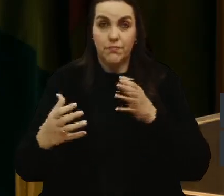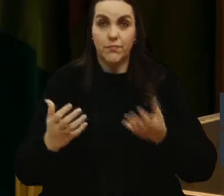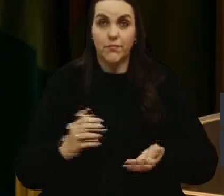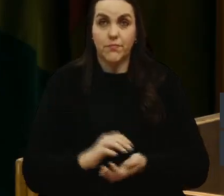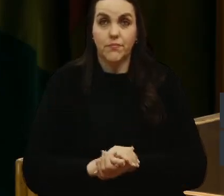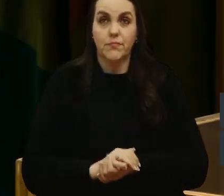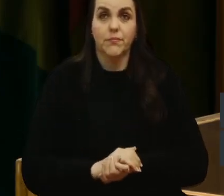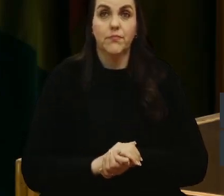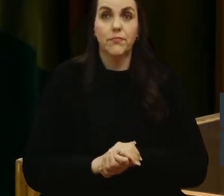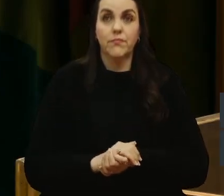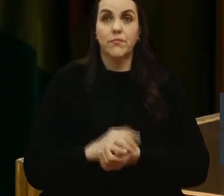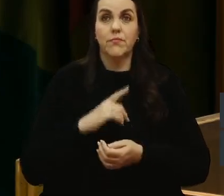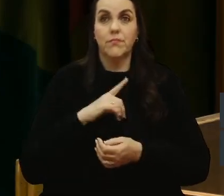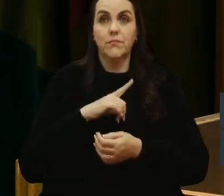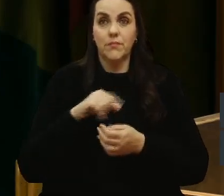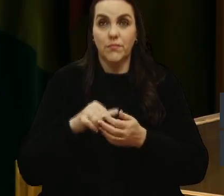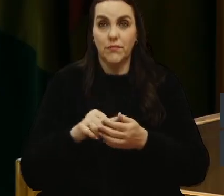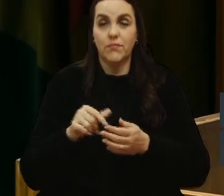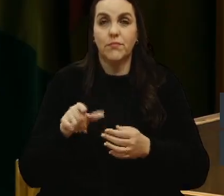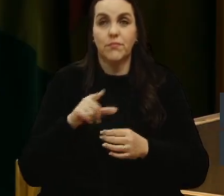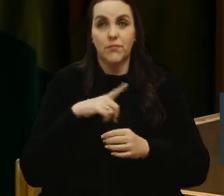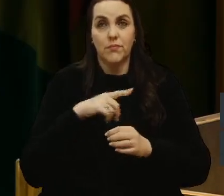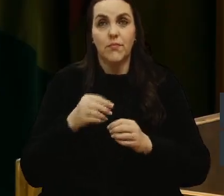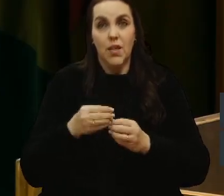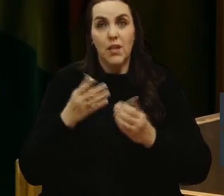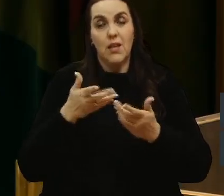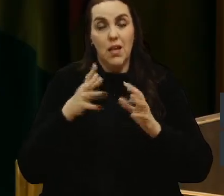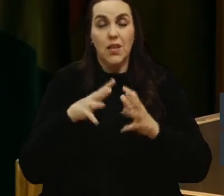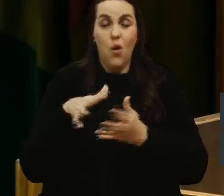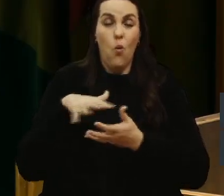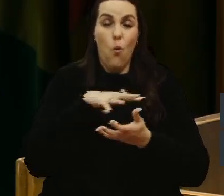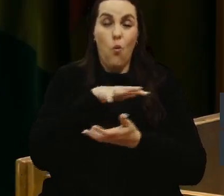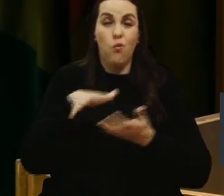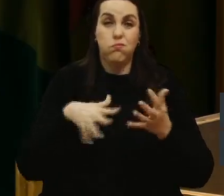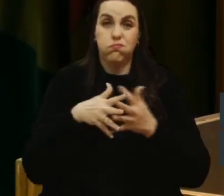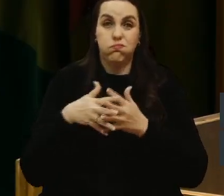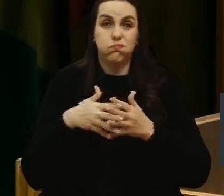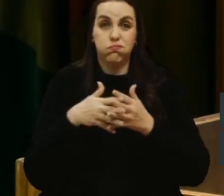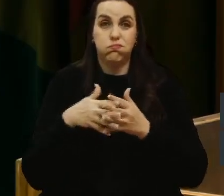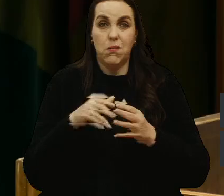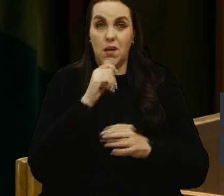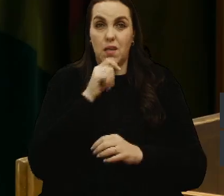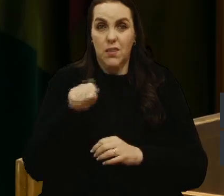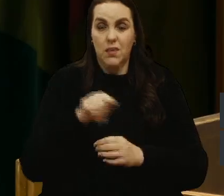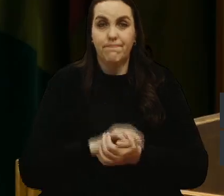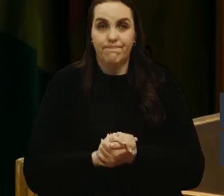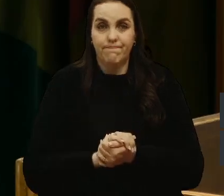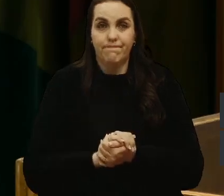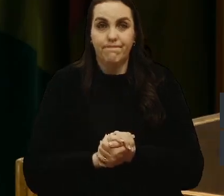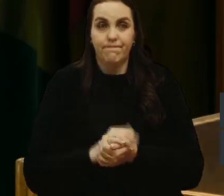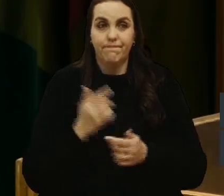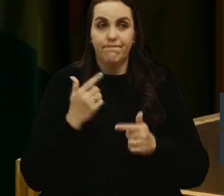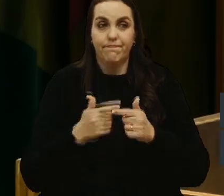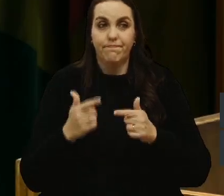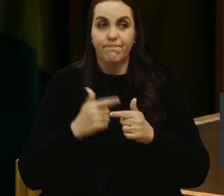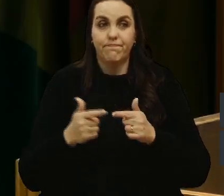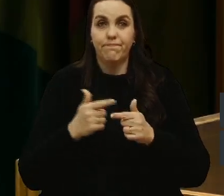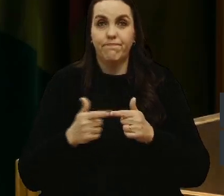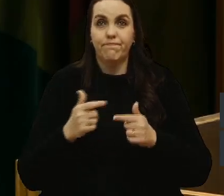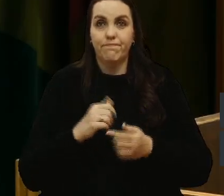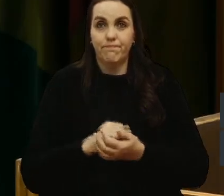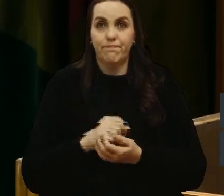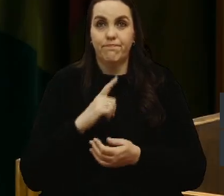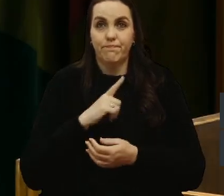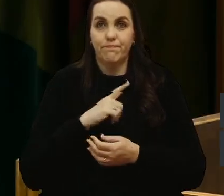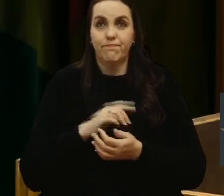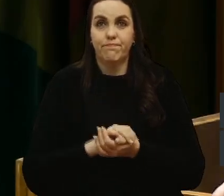algo inacreditável e a Zona Leste continua sendo o caos que é. Para problemas complexos, a gente tem que ter